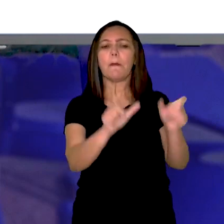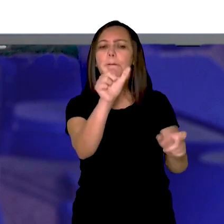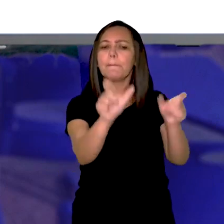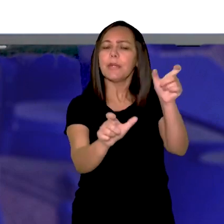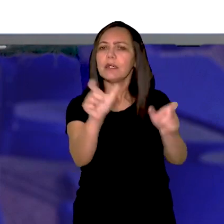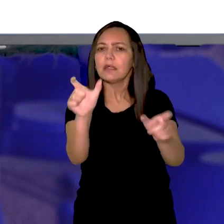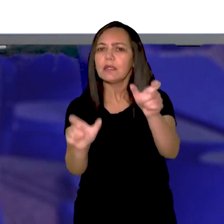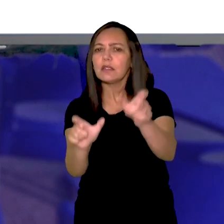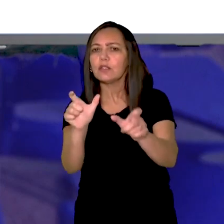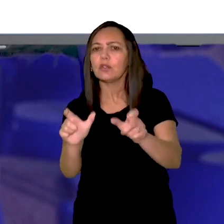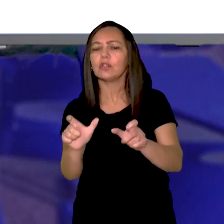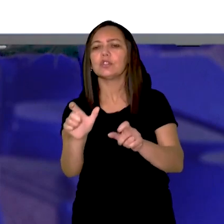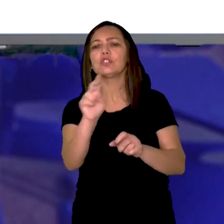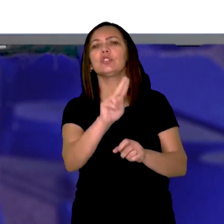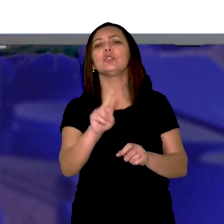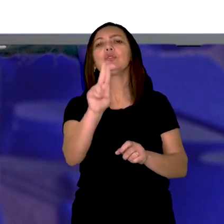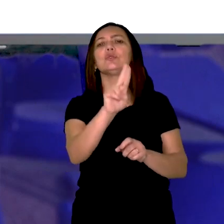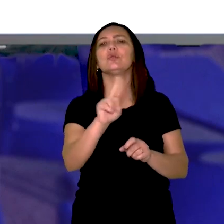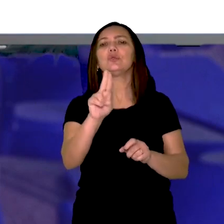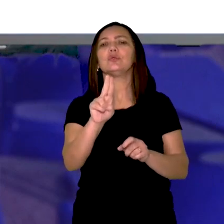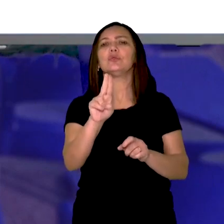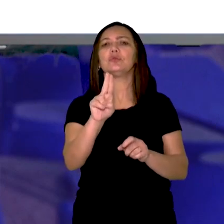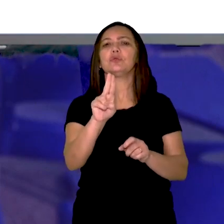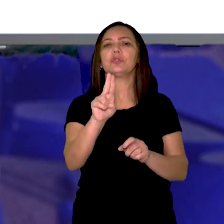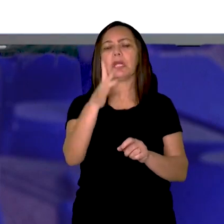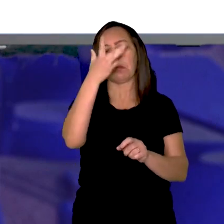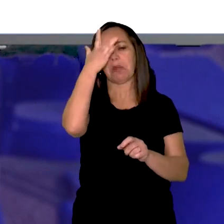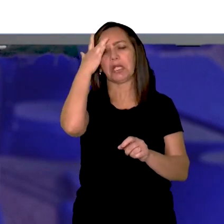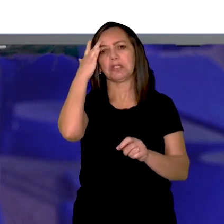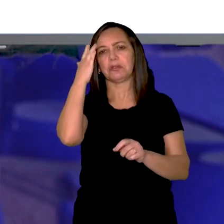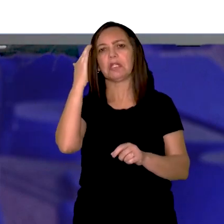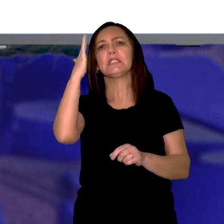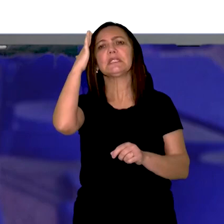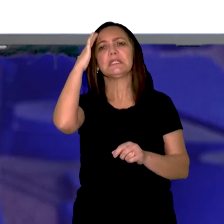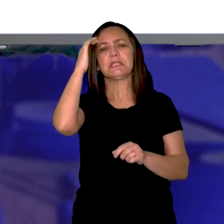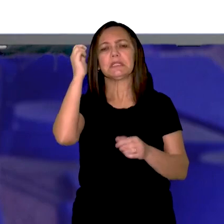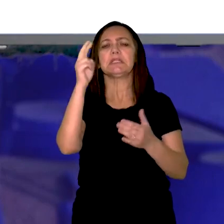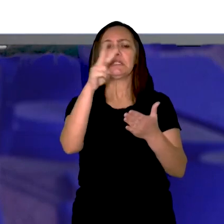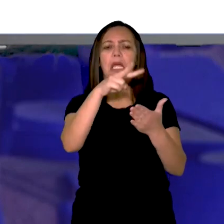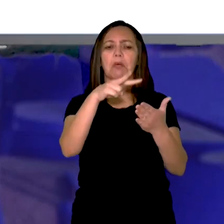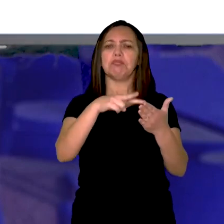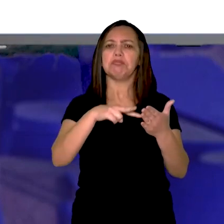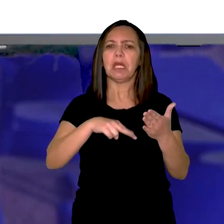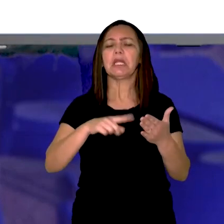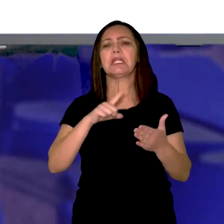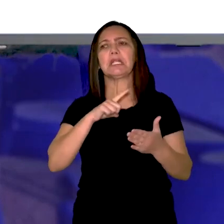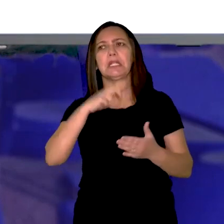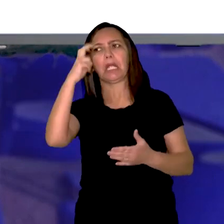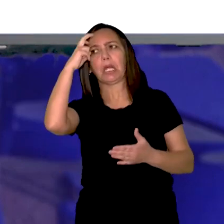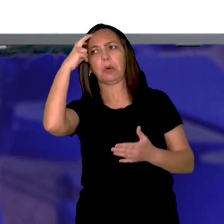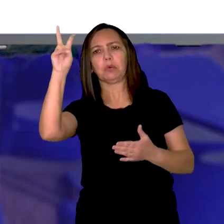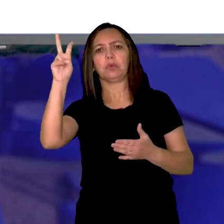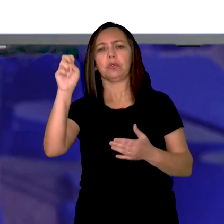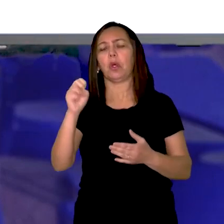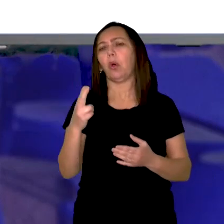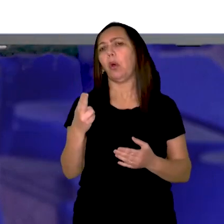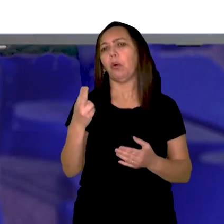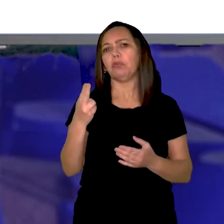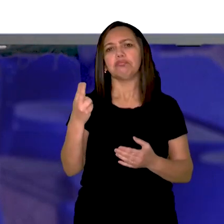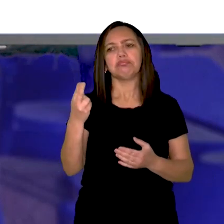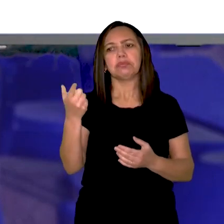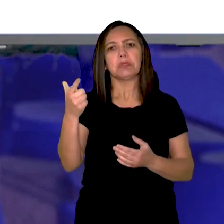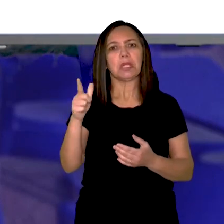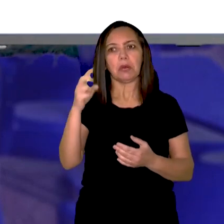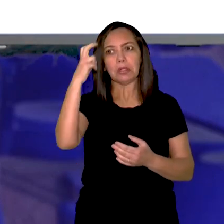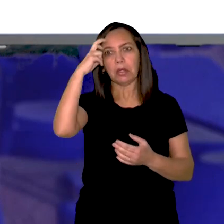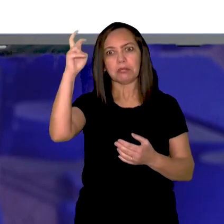utilizam das expressões ter cultura e não ter cultura no âmbito do senso